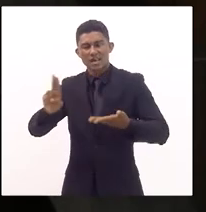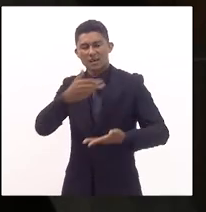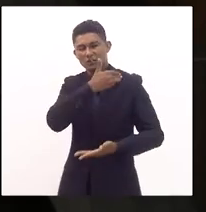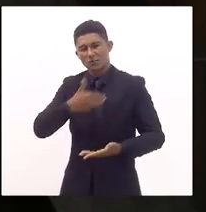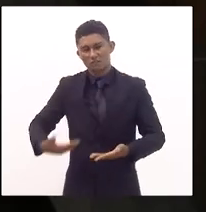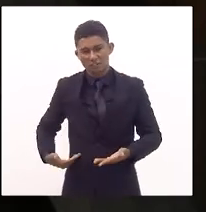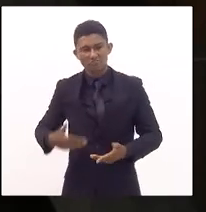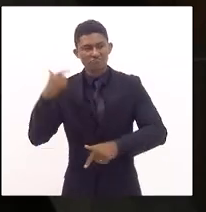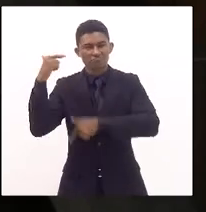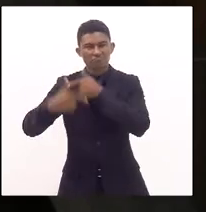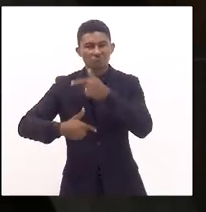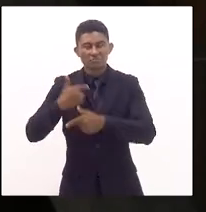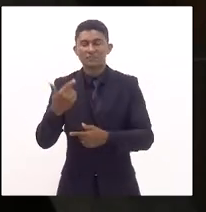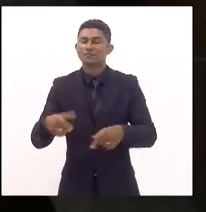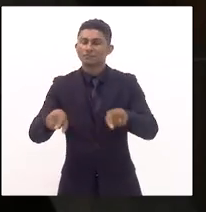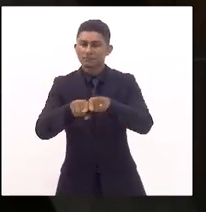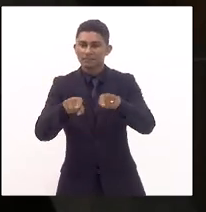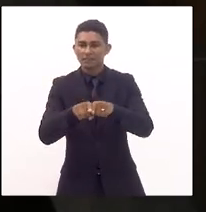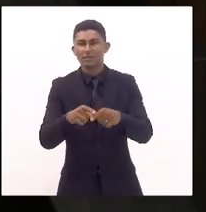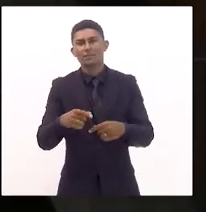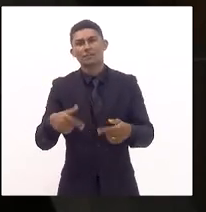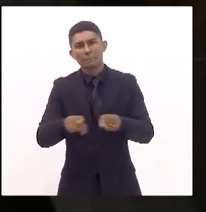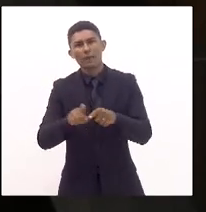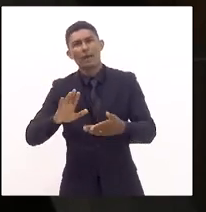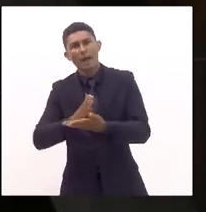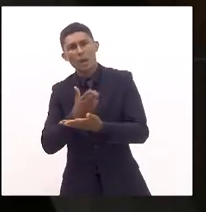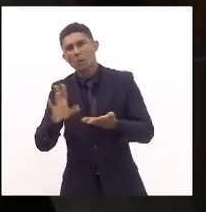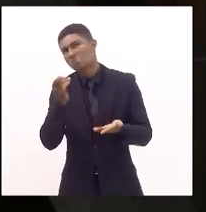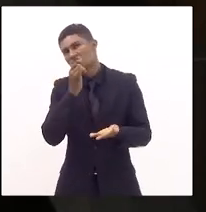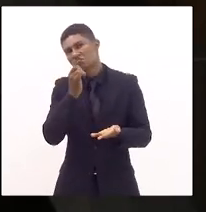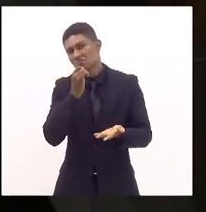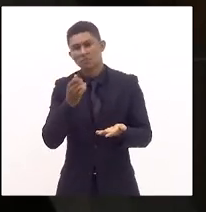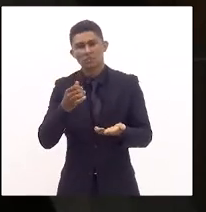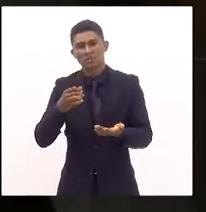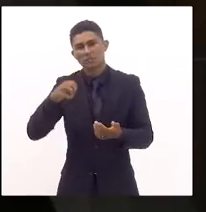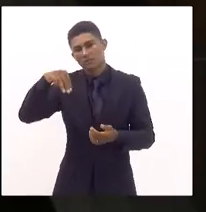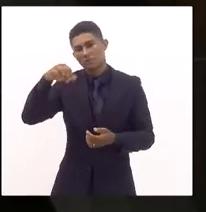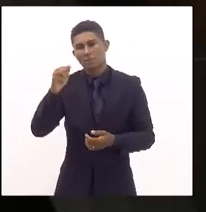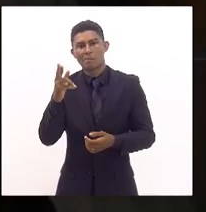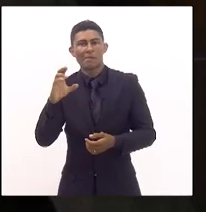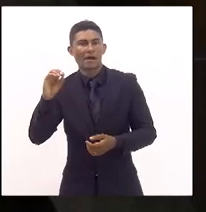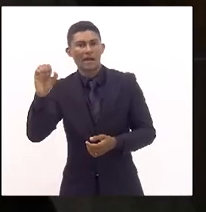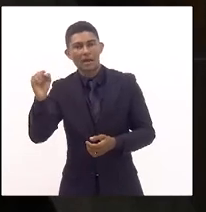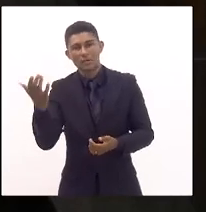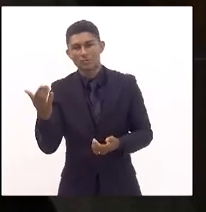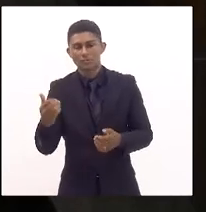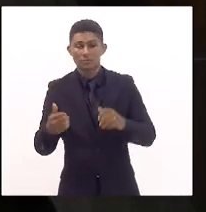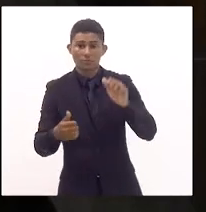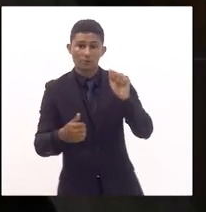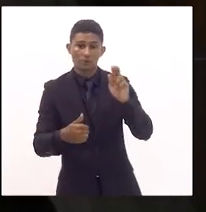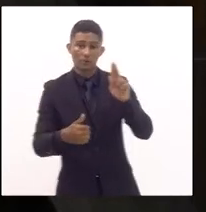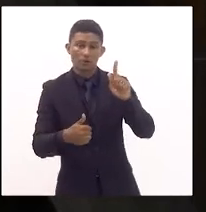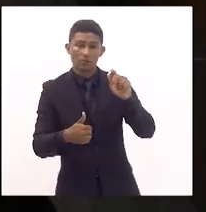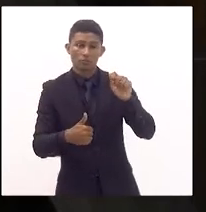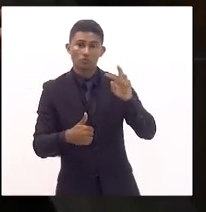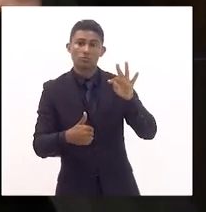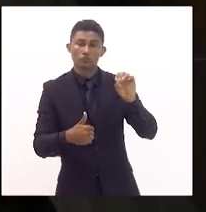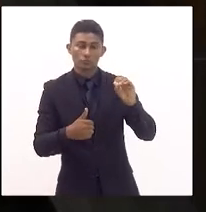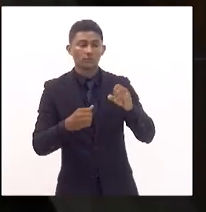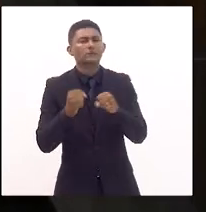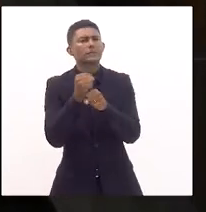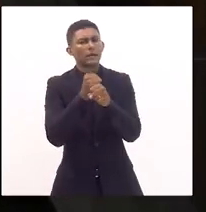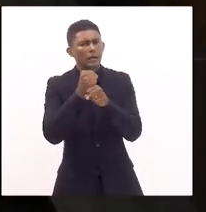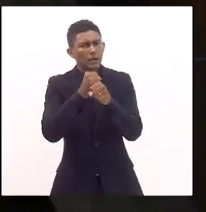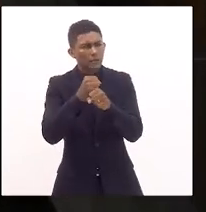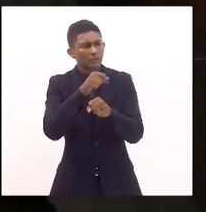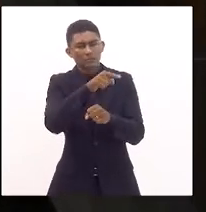portanto, Márcia Meschese também. Nomes mais recentes, como Marcos Marques, como o Augusto, que dirigiu por muitos anos a